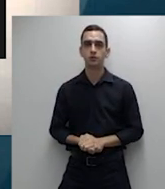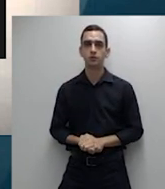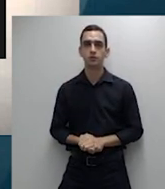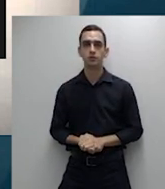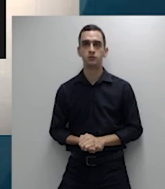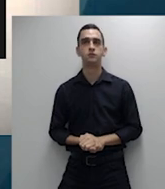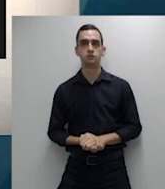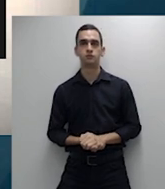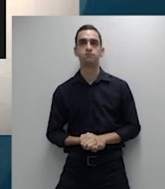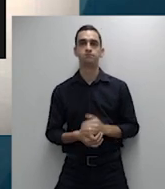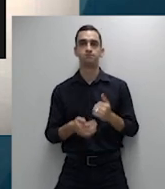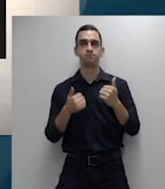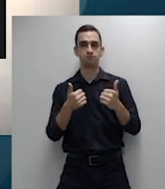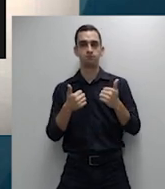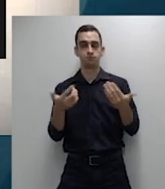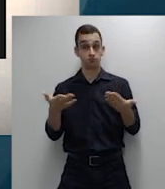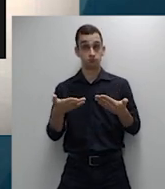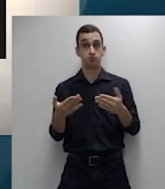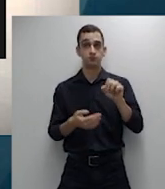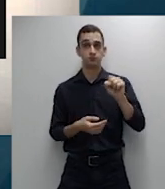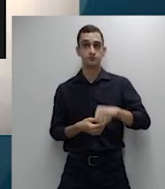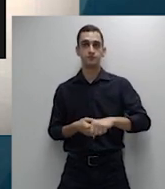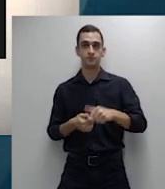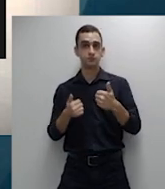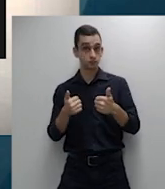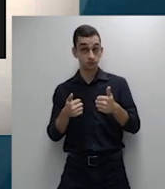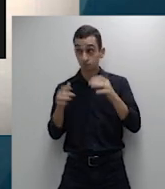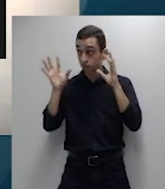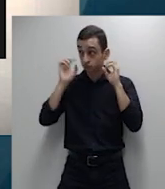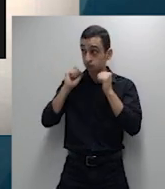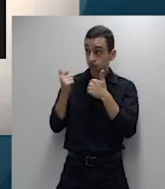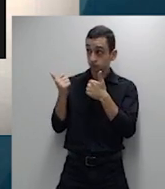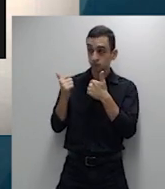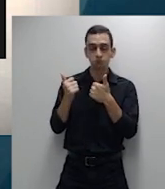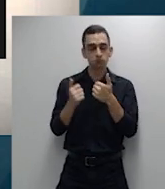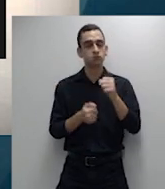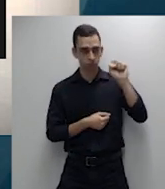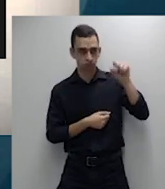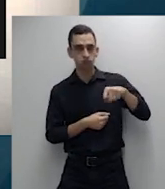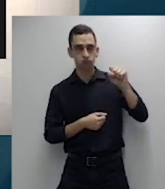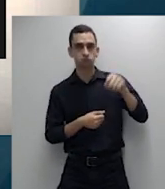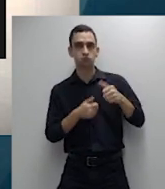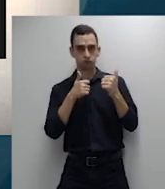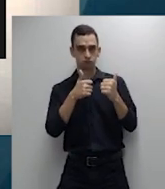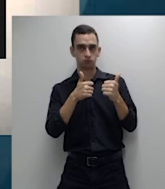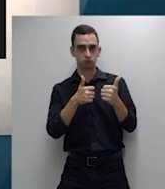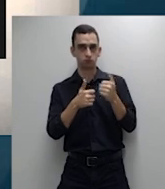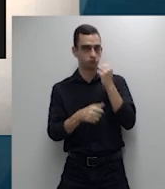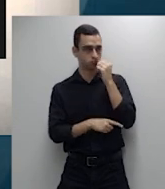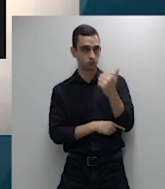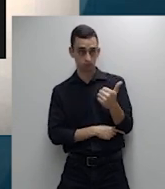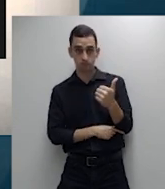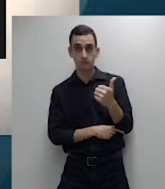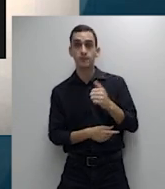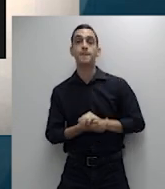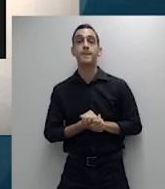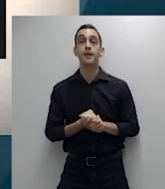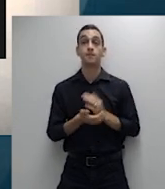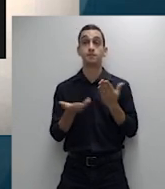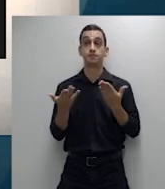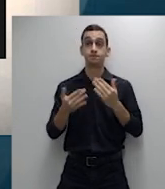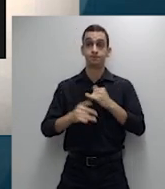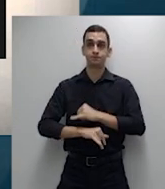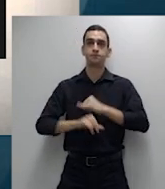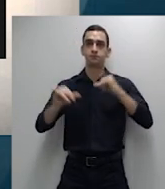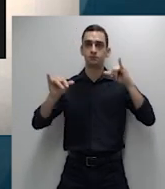e agora sim WhatsApp para ouvir bem ouvimos Tudo bem então vamos lá porque o ao processo